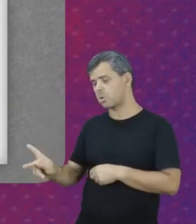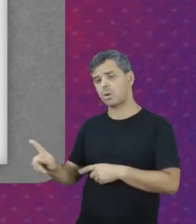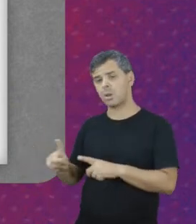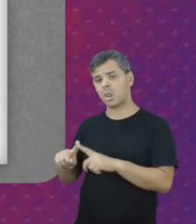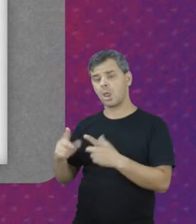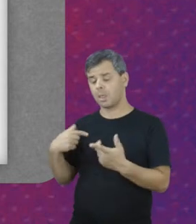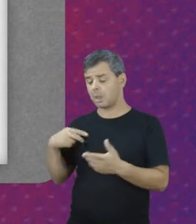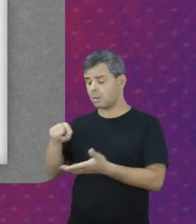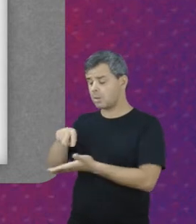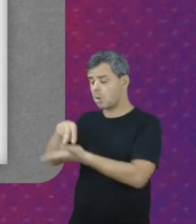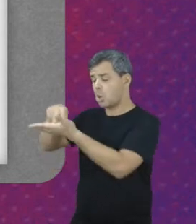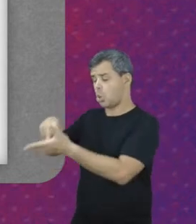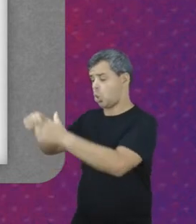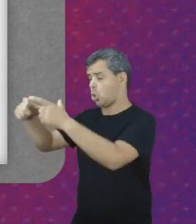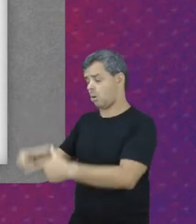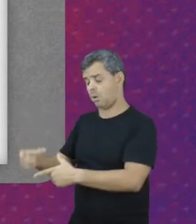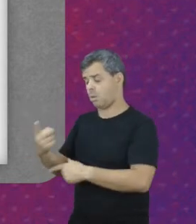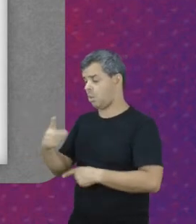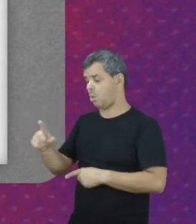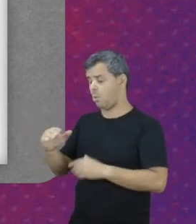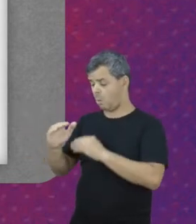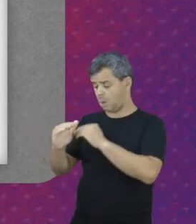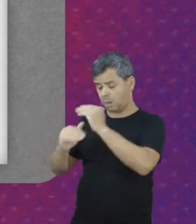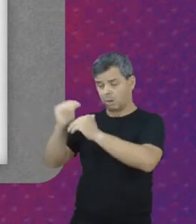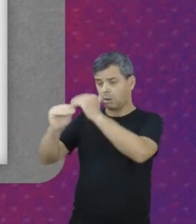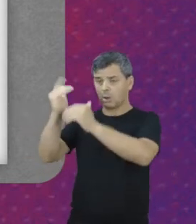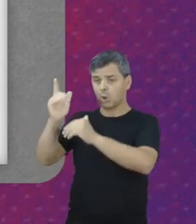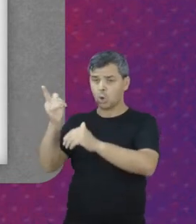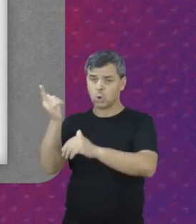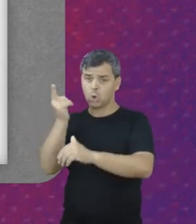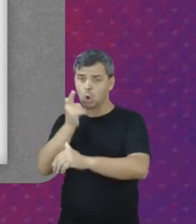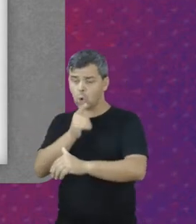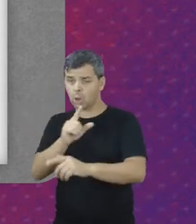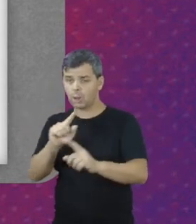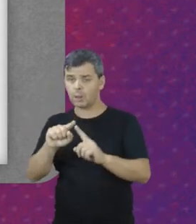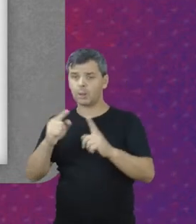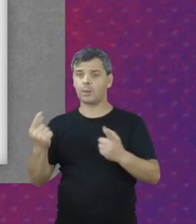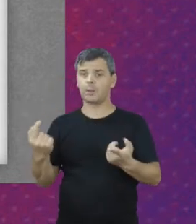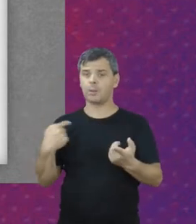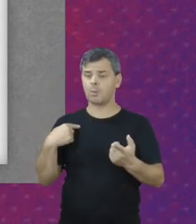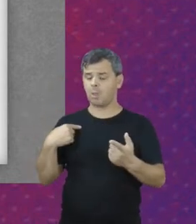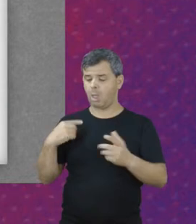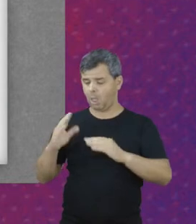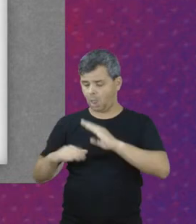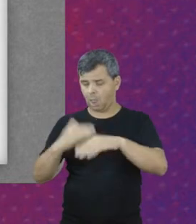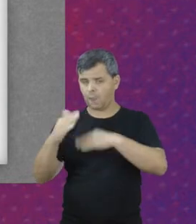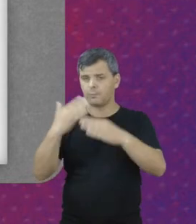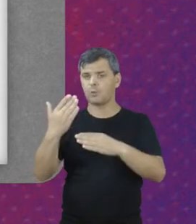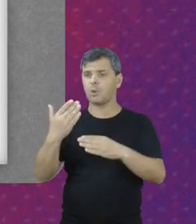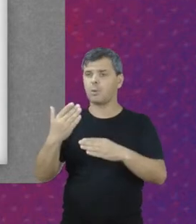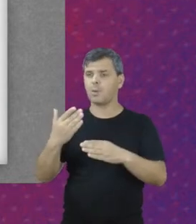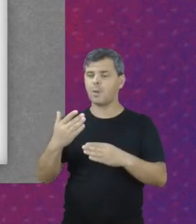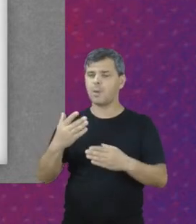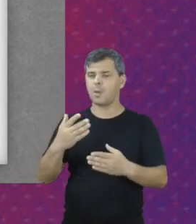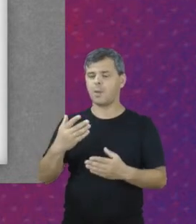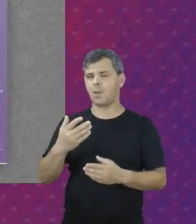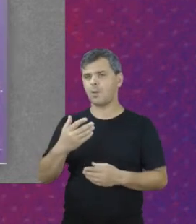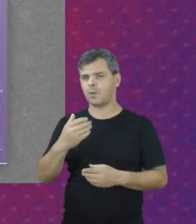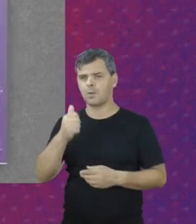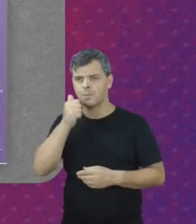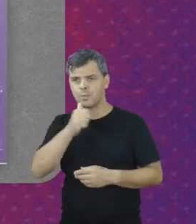naquelas posições, para que elas não ascendam e a gente não consiga a revolução feminista que a gente